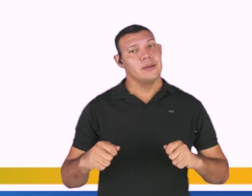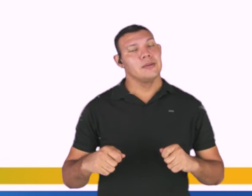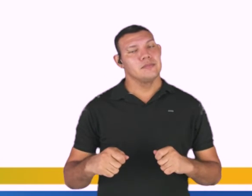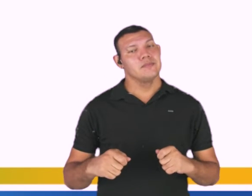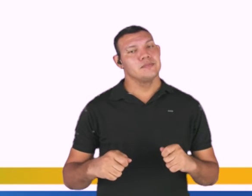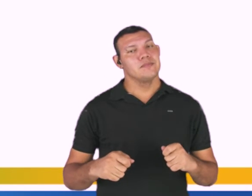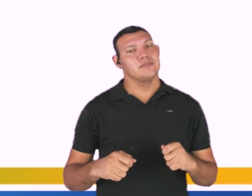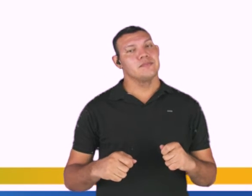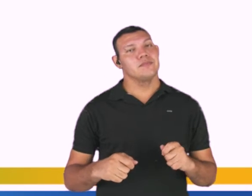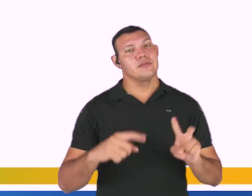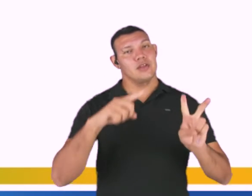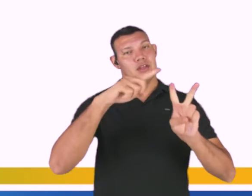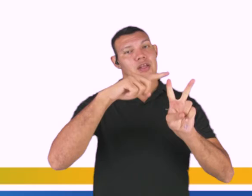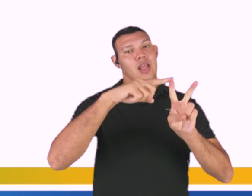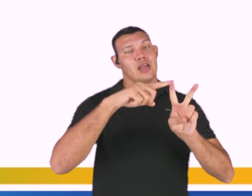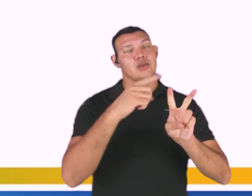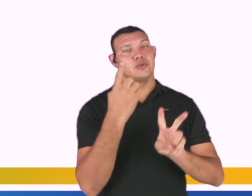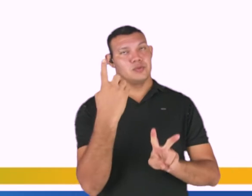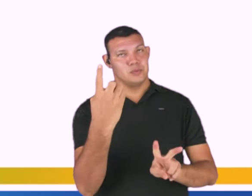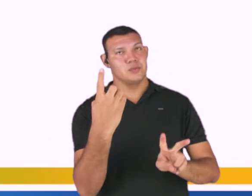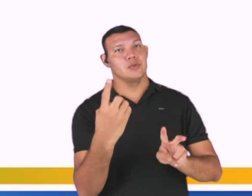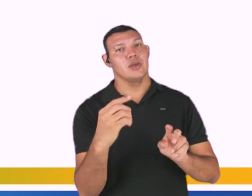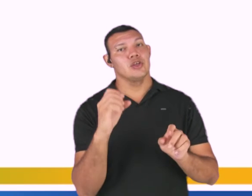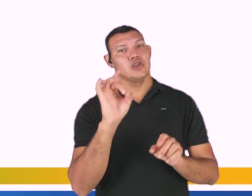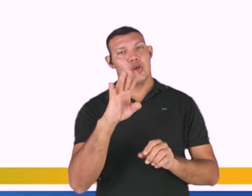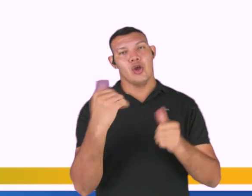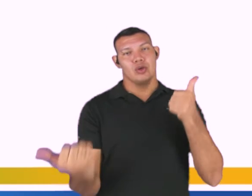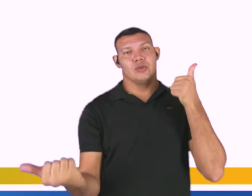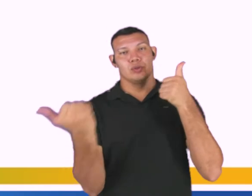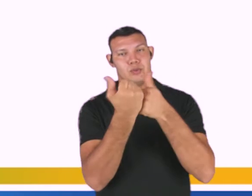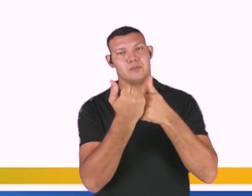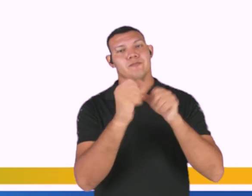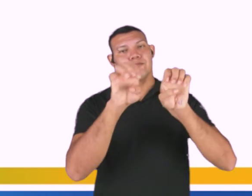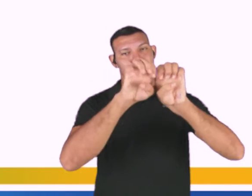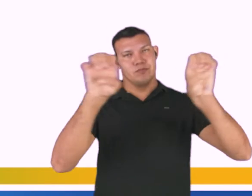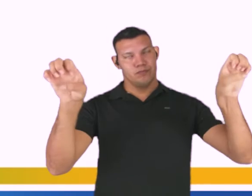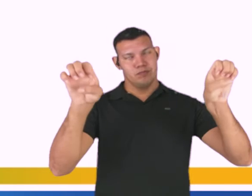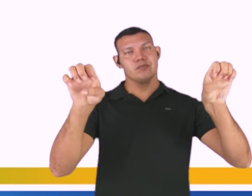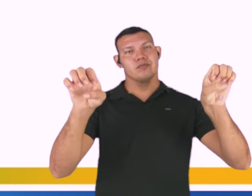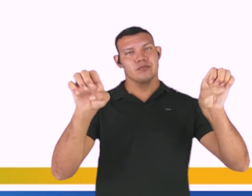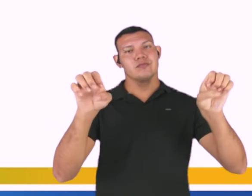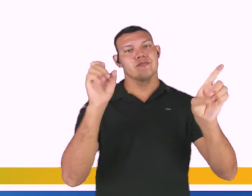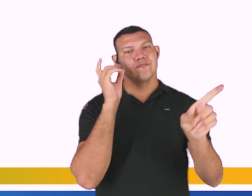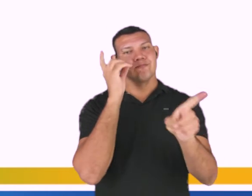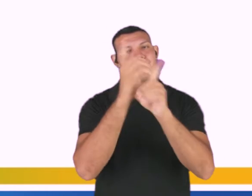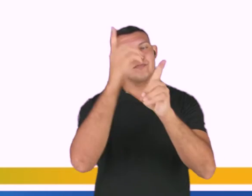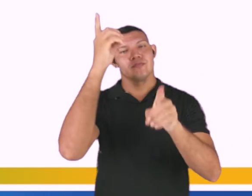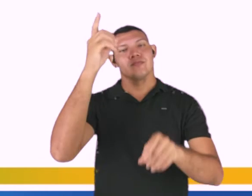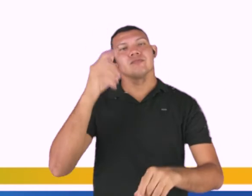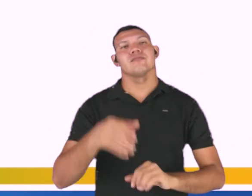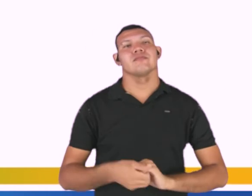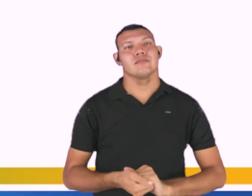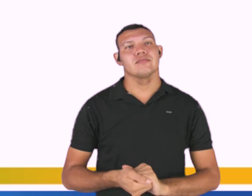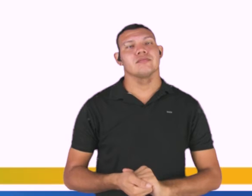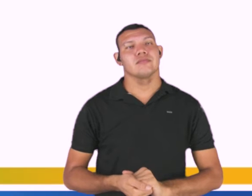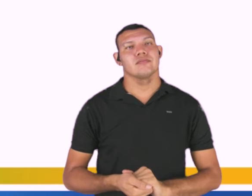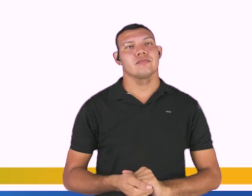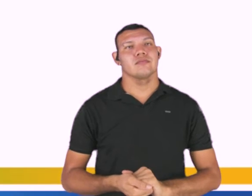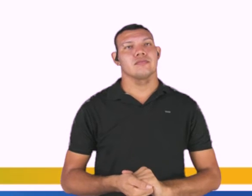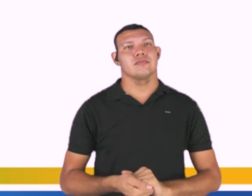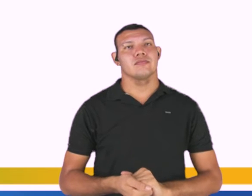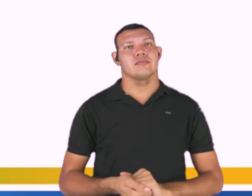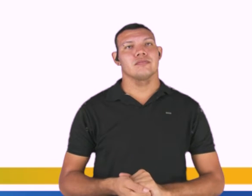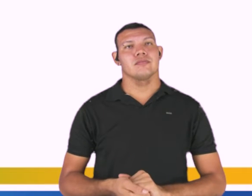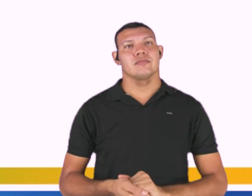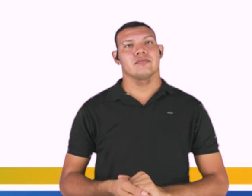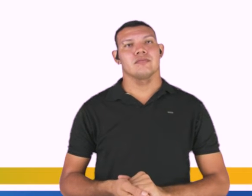raízes dessa equação e substituir nessa equação para encontrar o valor que ele pede para determinar. Tudo